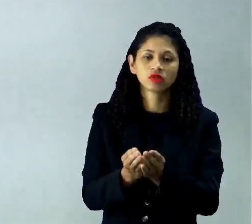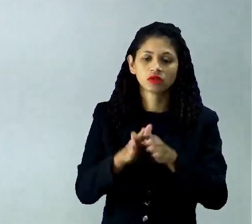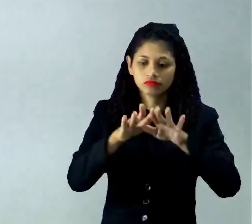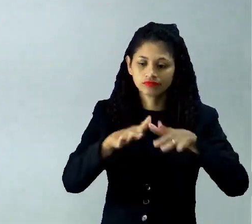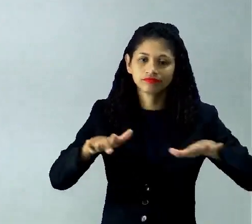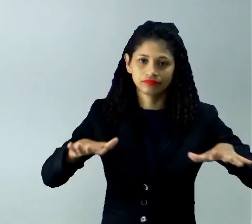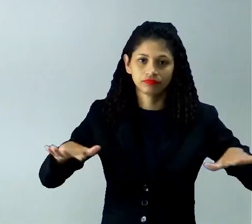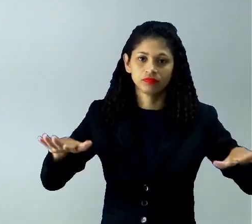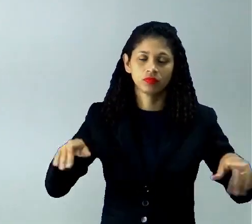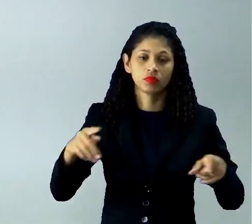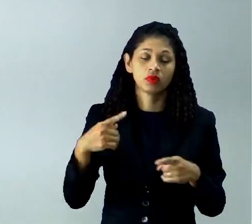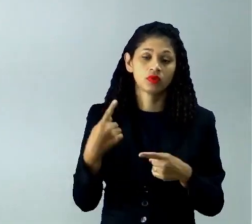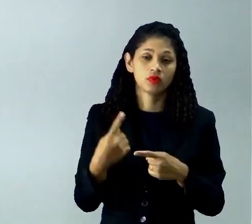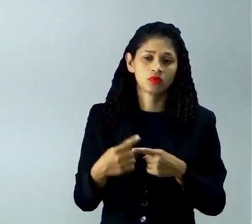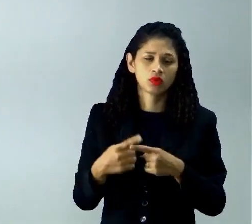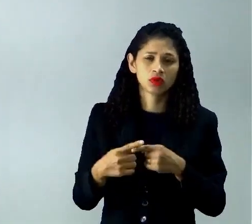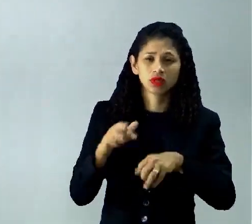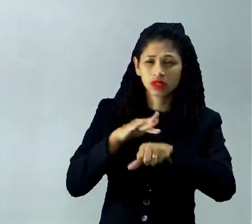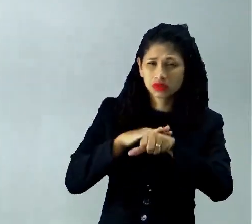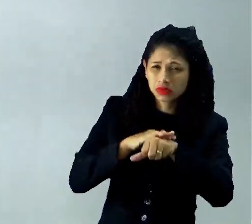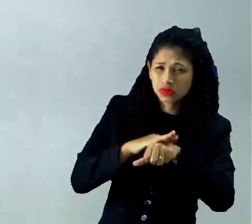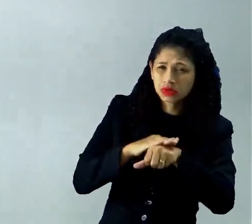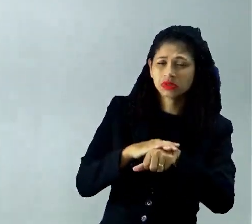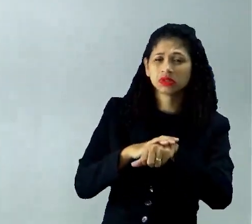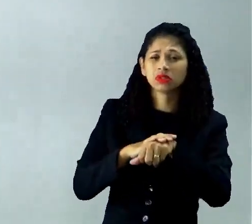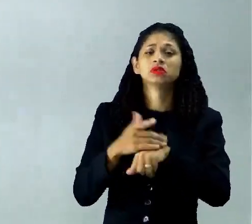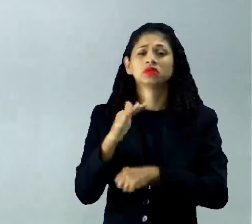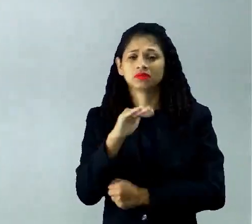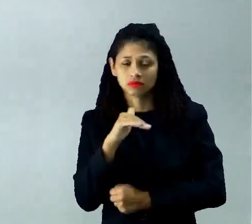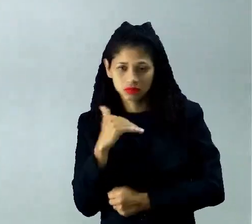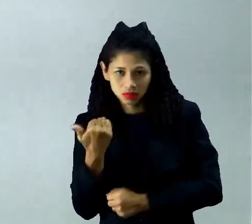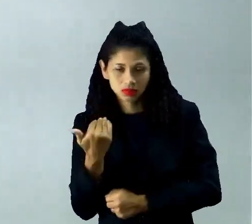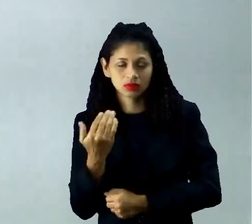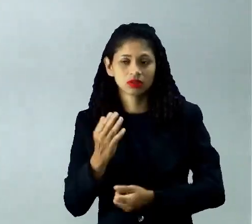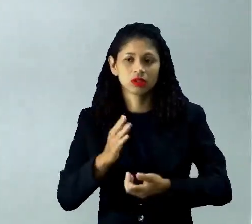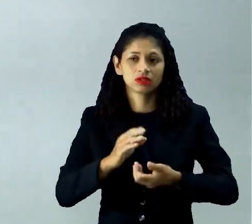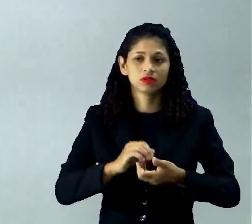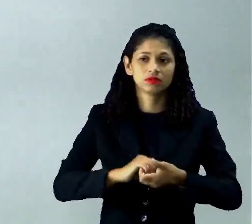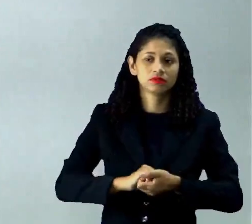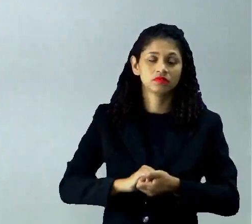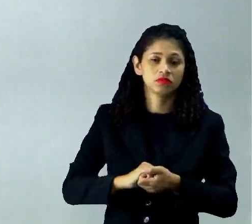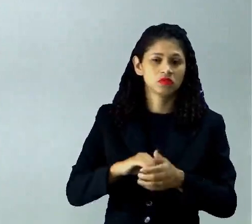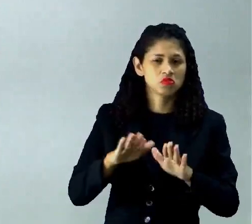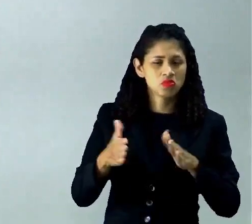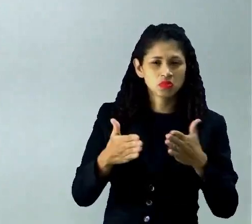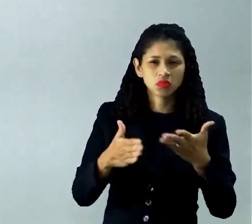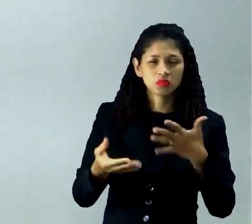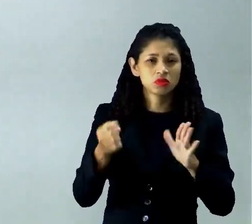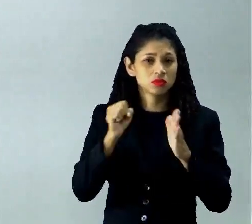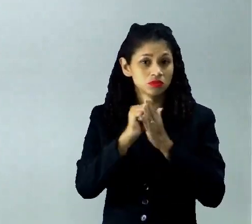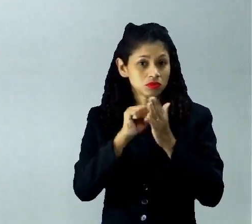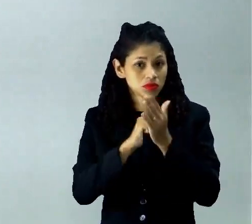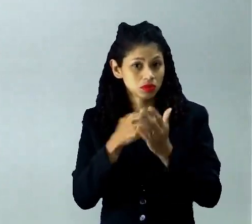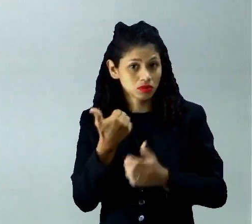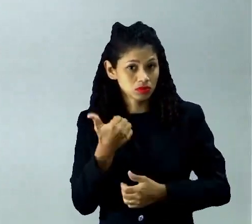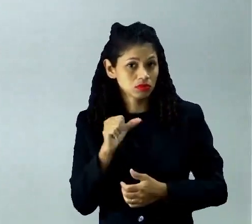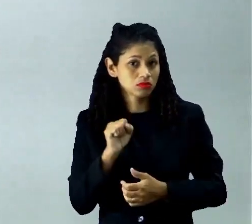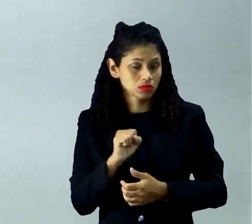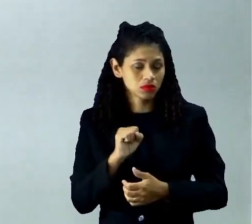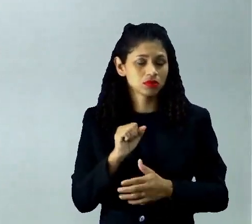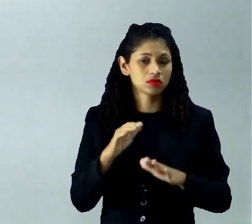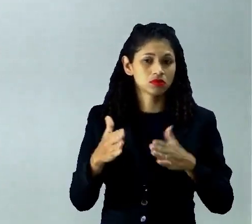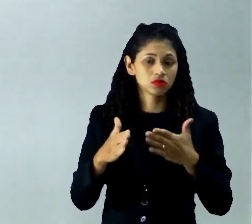intenso, principalmente depois do século XVI, até ali o meados do século XVIII, né? Quando a gente tem definitivamente a